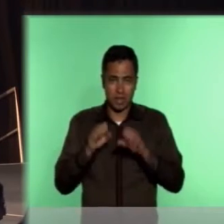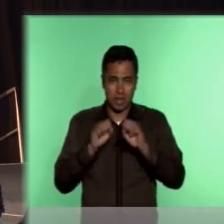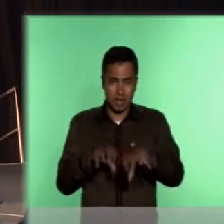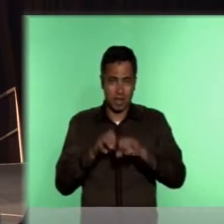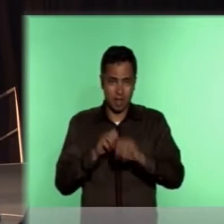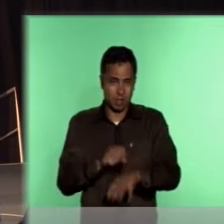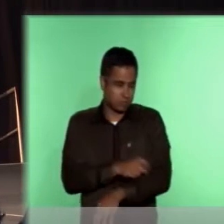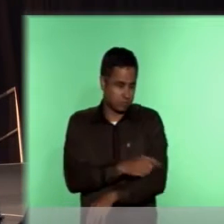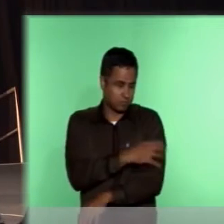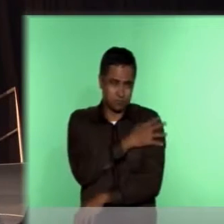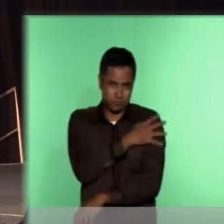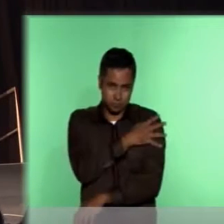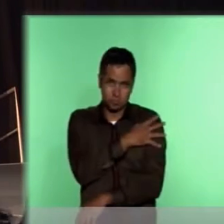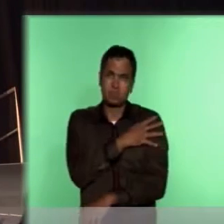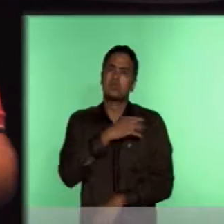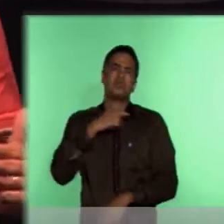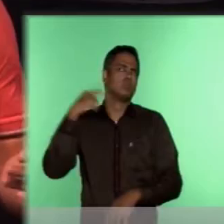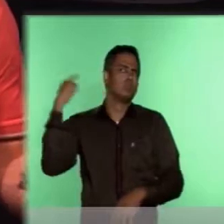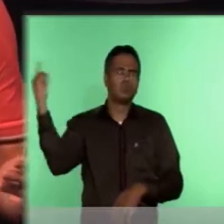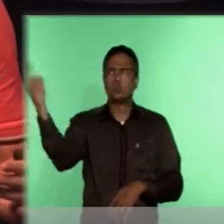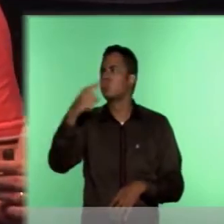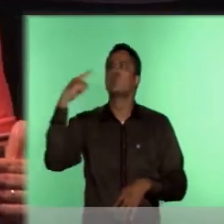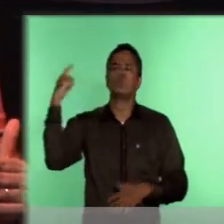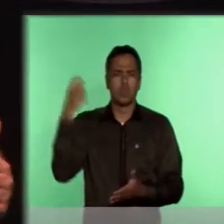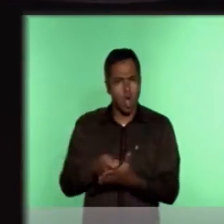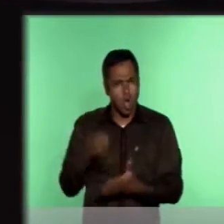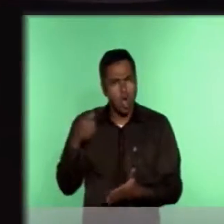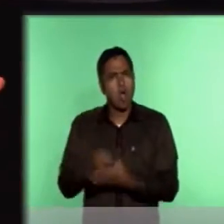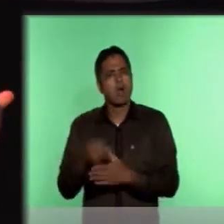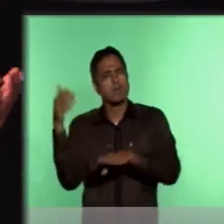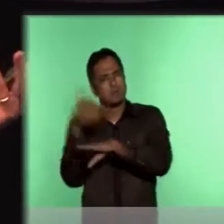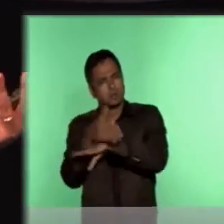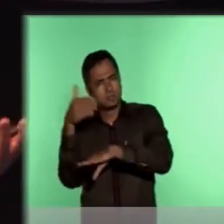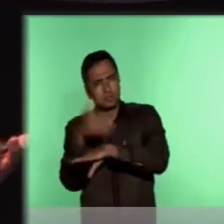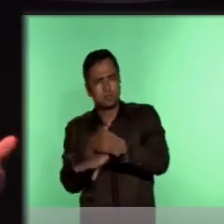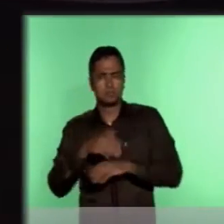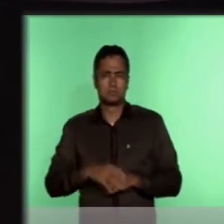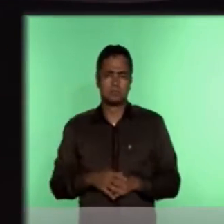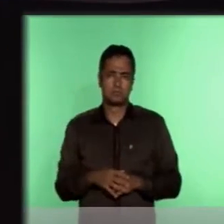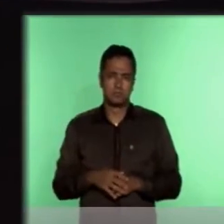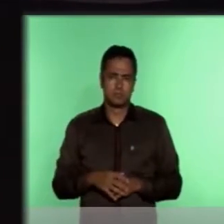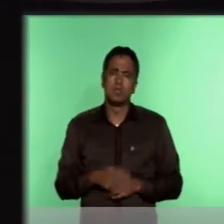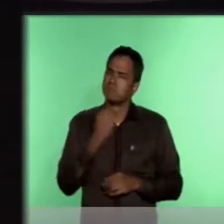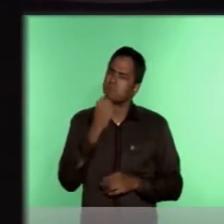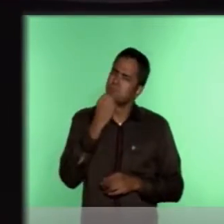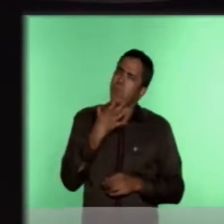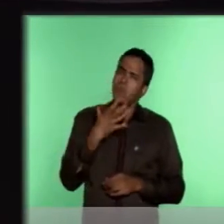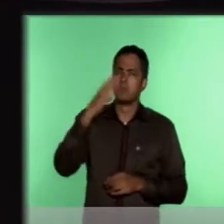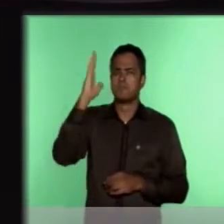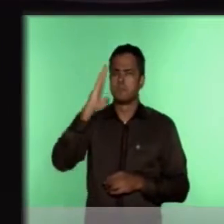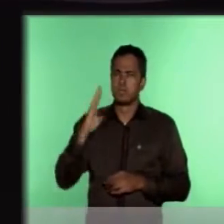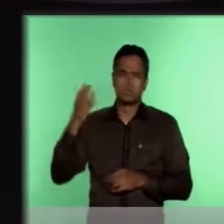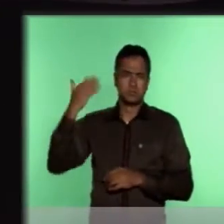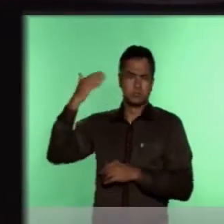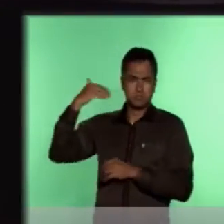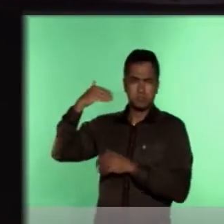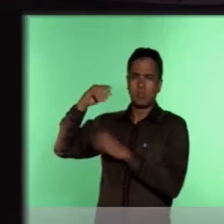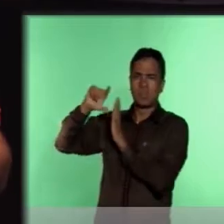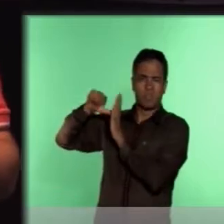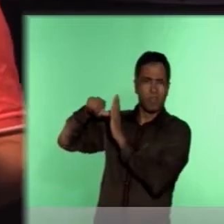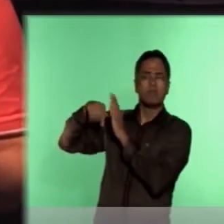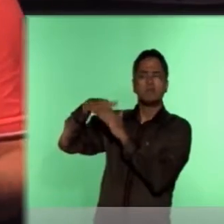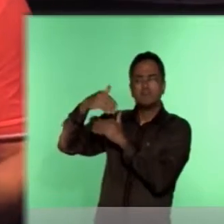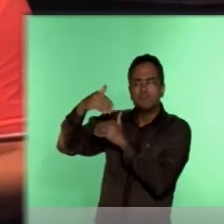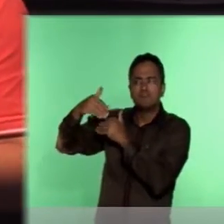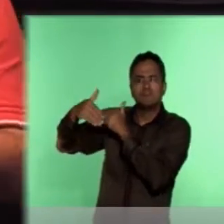Nesse sentido, é considerado que o Brasil avançou muito. Só que o Brasil avançou muito sem ter completado a